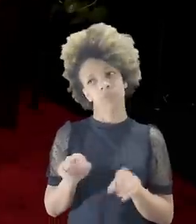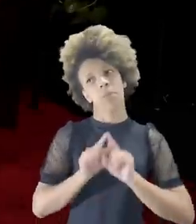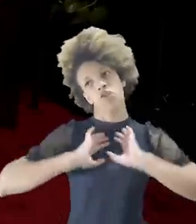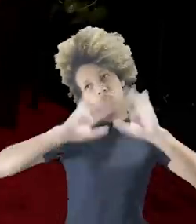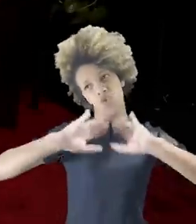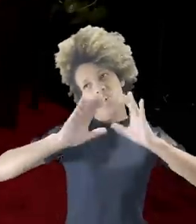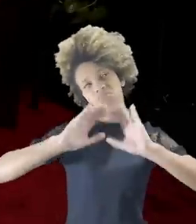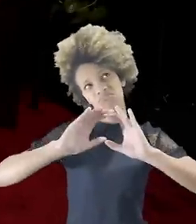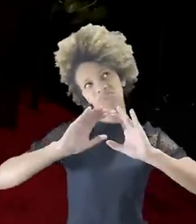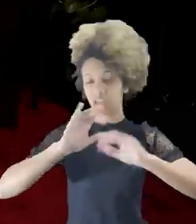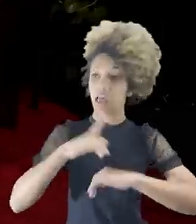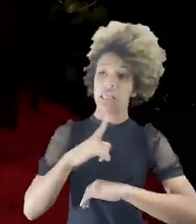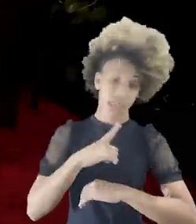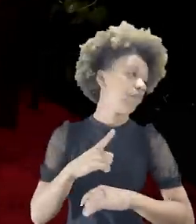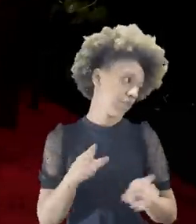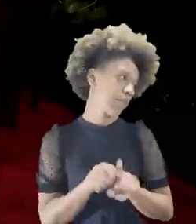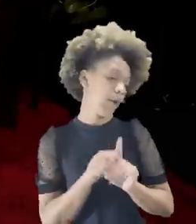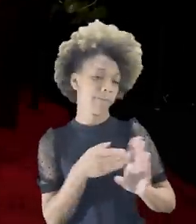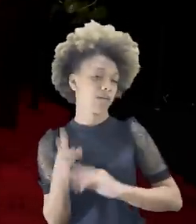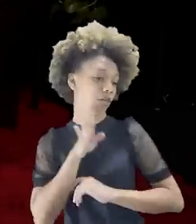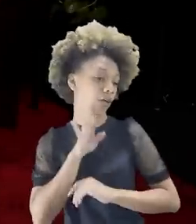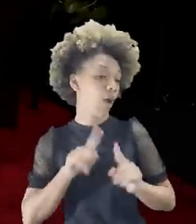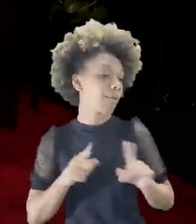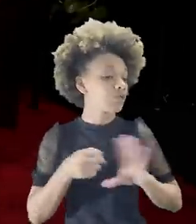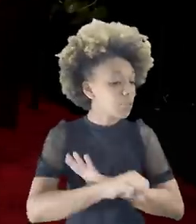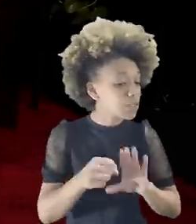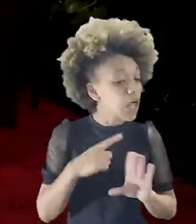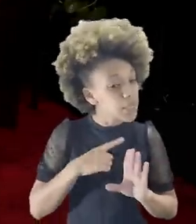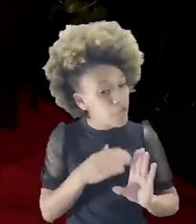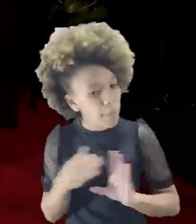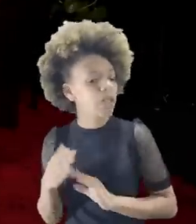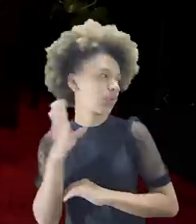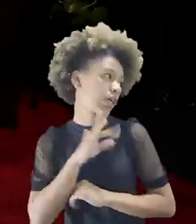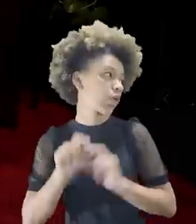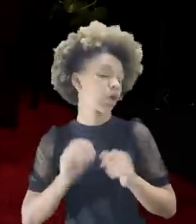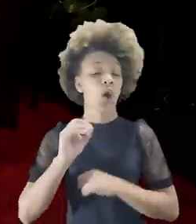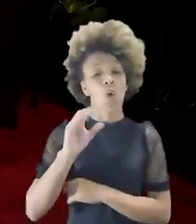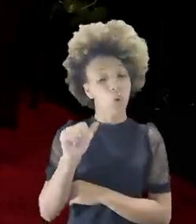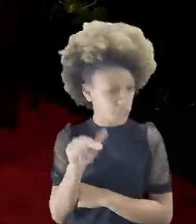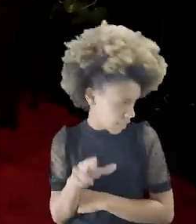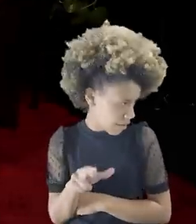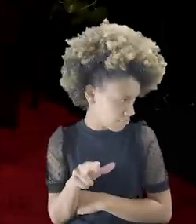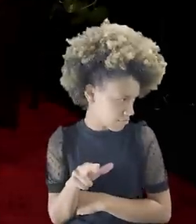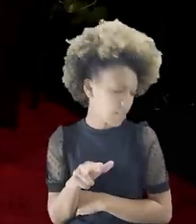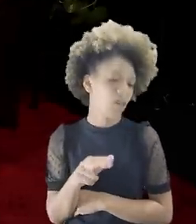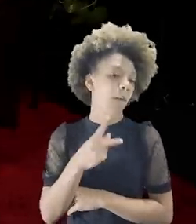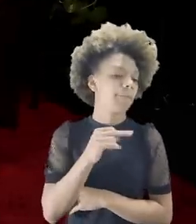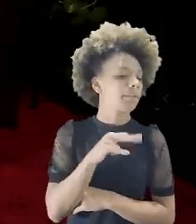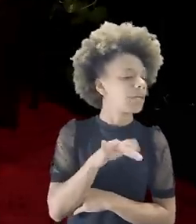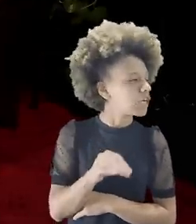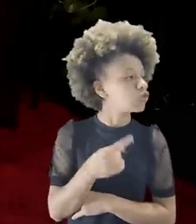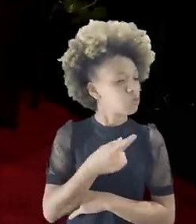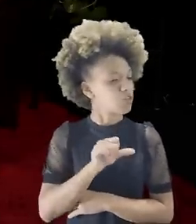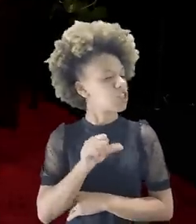o vôlei esteve né é muito momento legal o basquete teve o grande momento que eu acho que foi aquele momento do Oscar que foi o Panamericano de 87